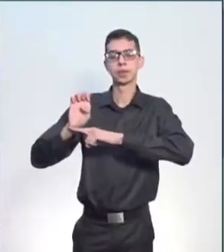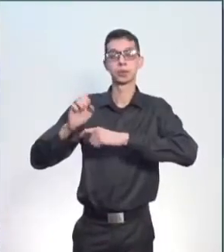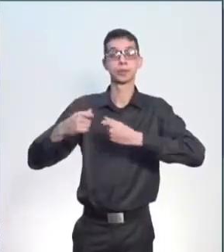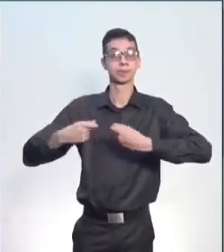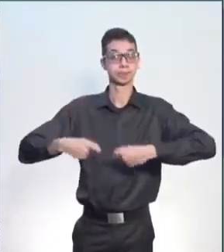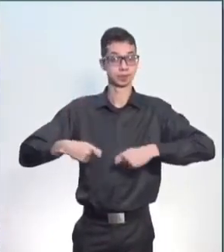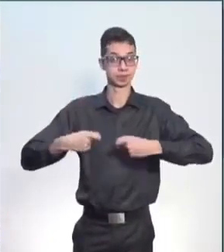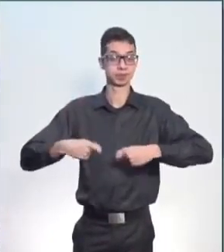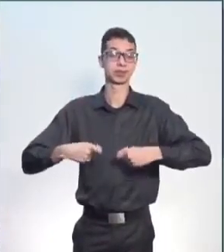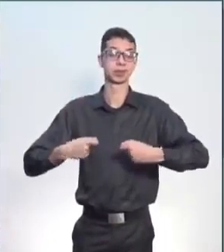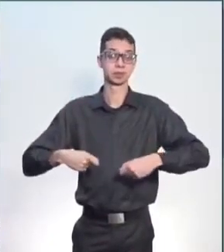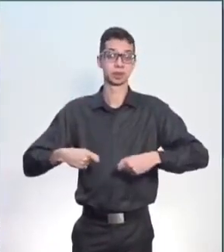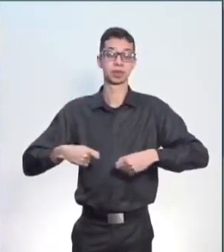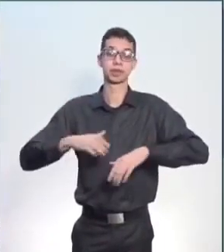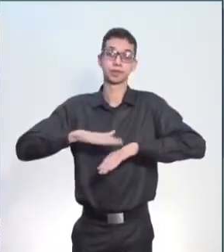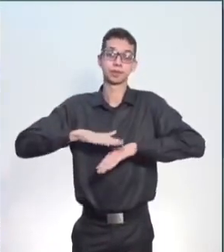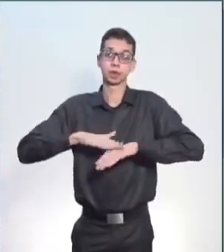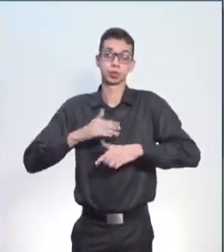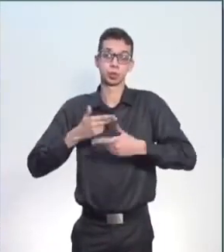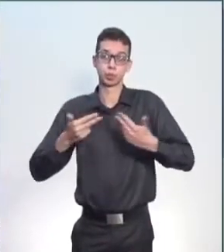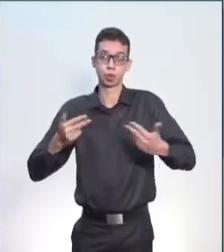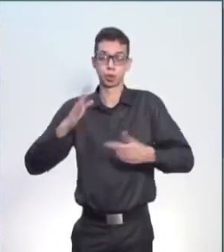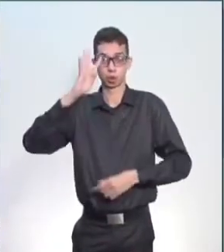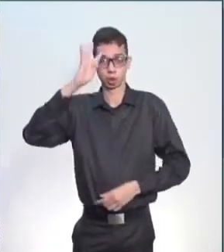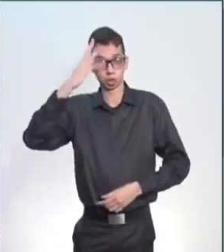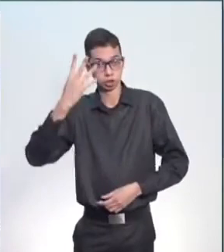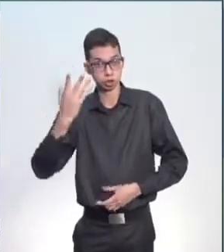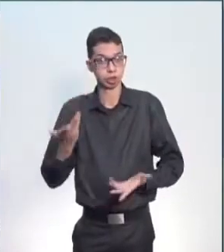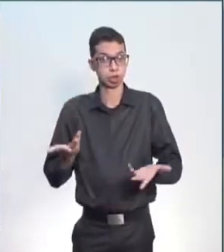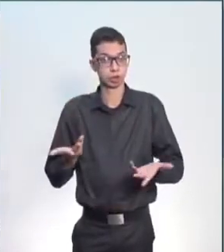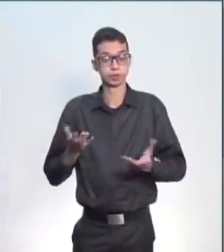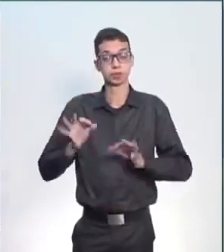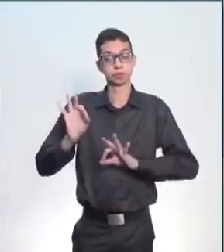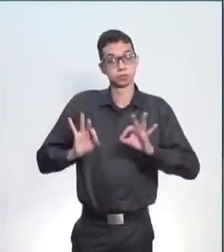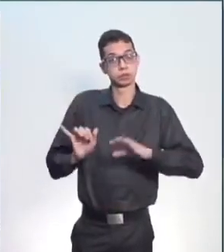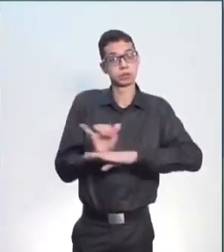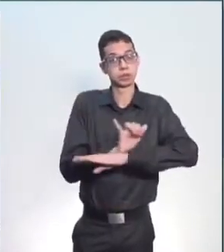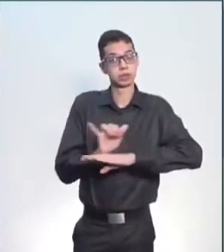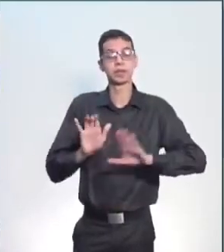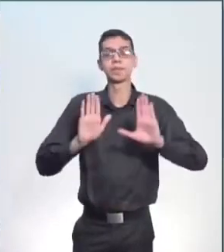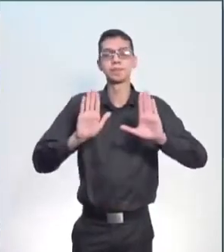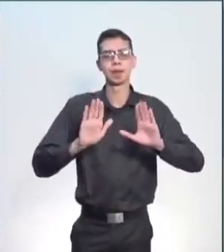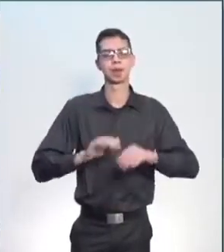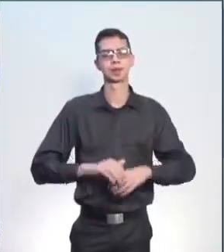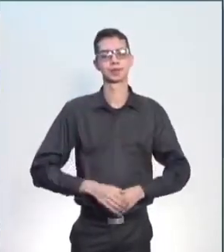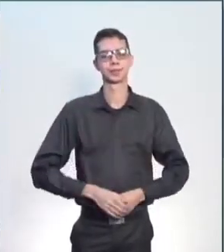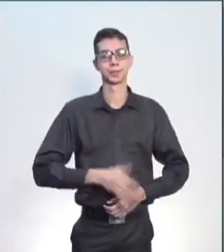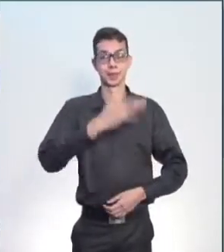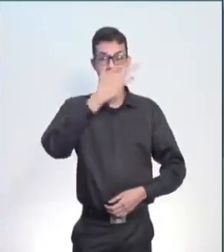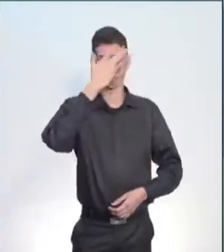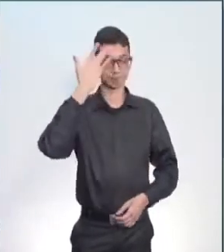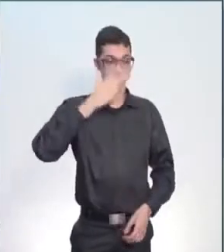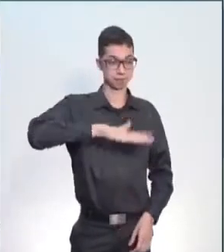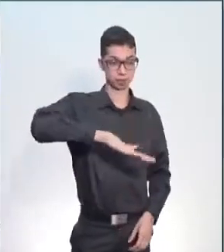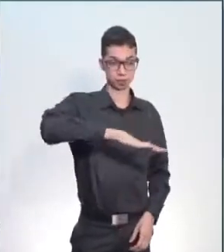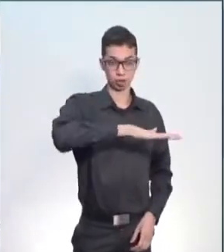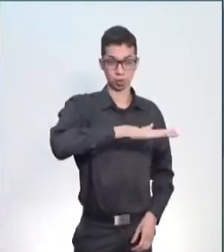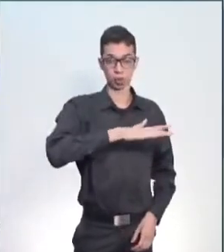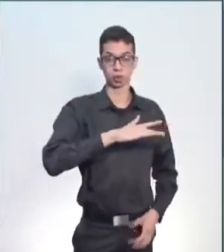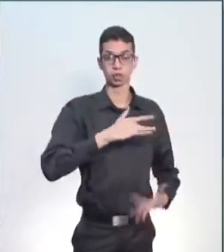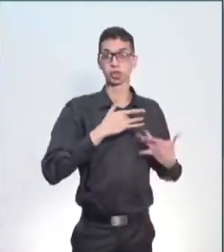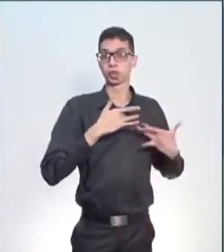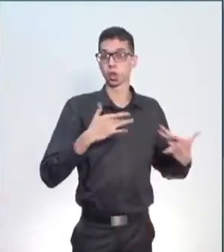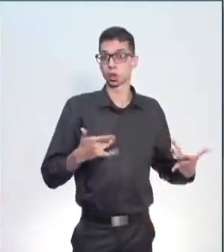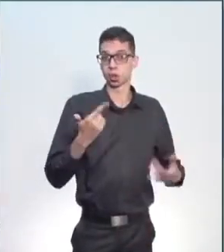uma providência. Mas se as pessoas não forem solidárias, né, e se movimentarem para acabar com os focos